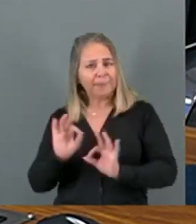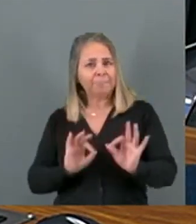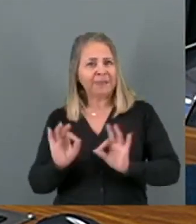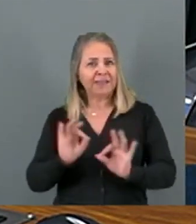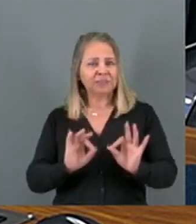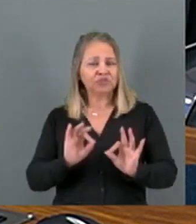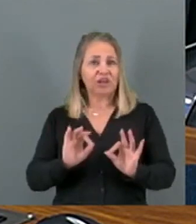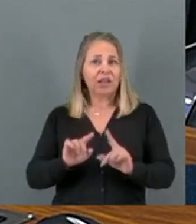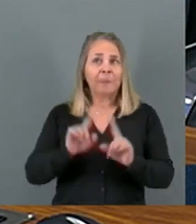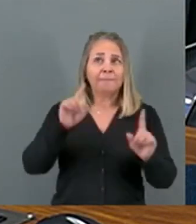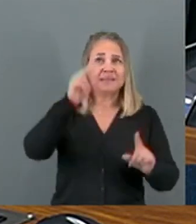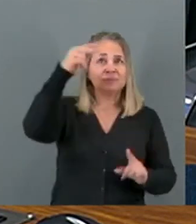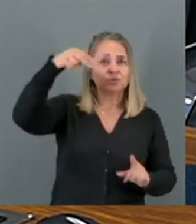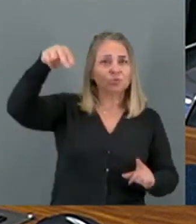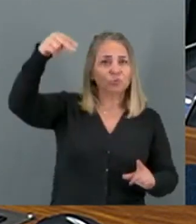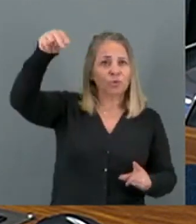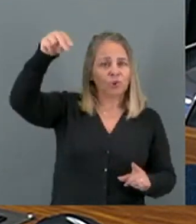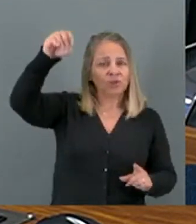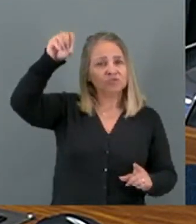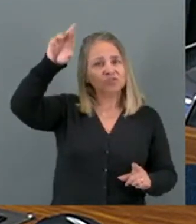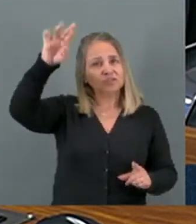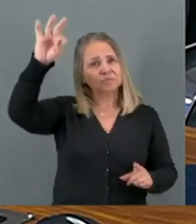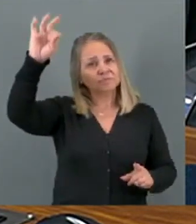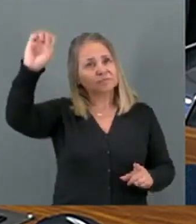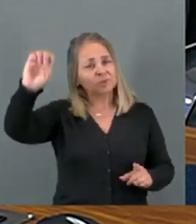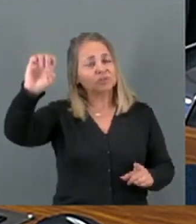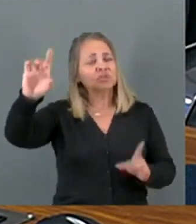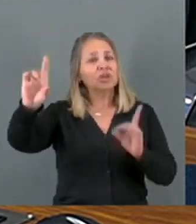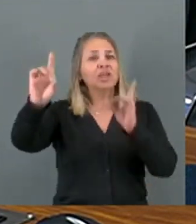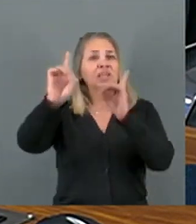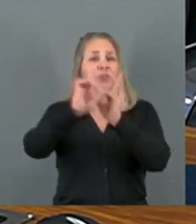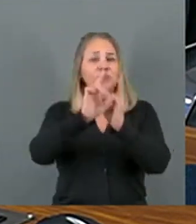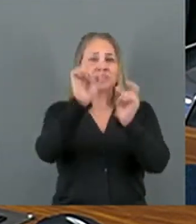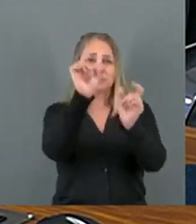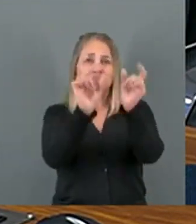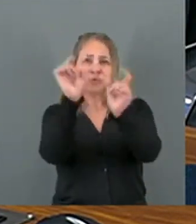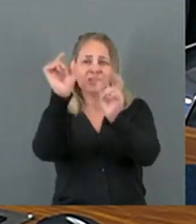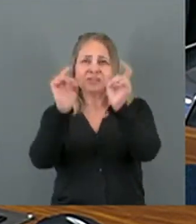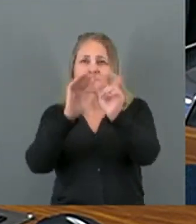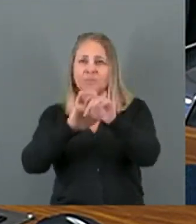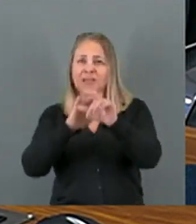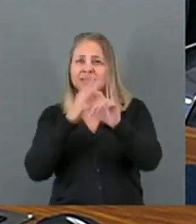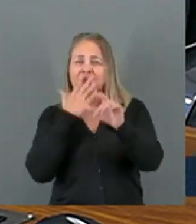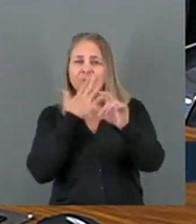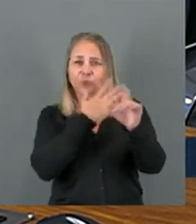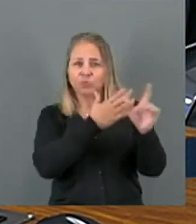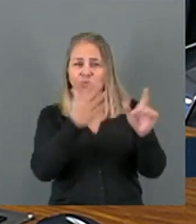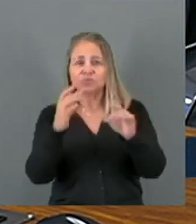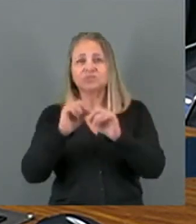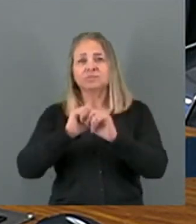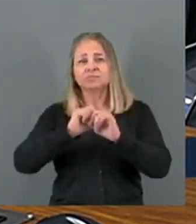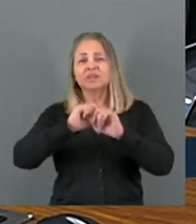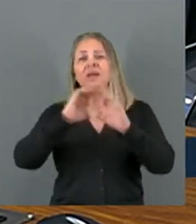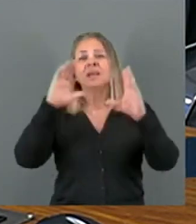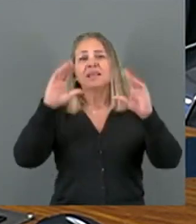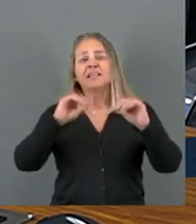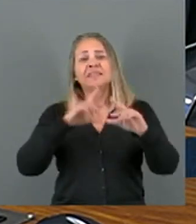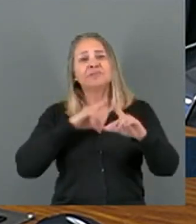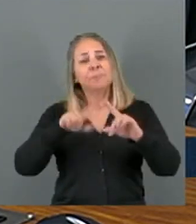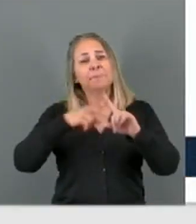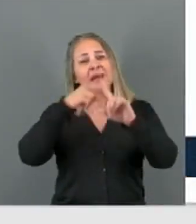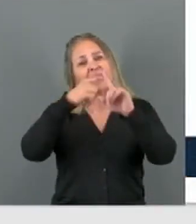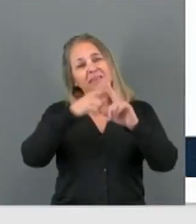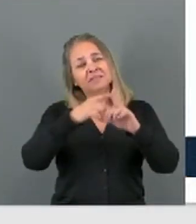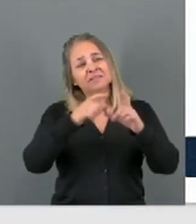no norte houve um aumento, onde mais a gente encontra os quadradinhos mais escuros, onde mais houve variação, mais um aumento da taxa